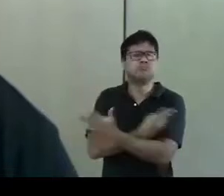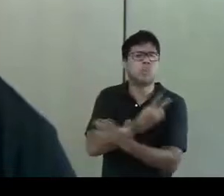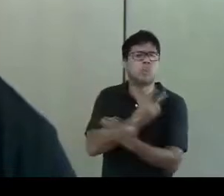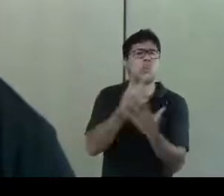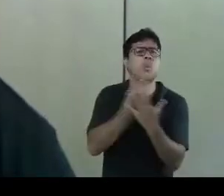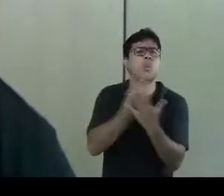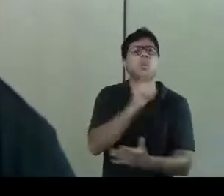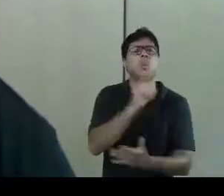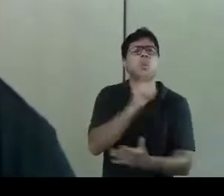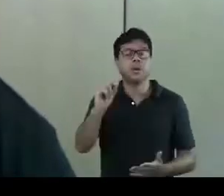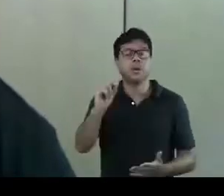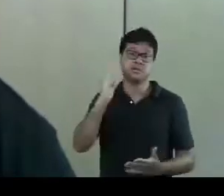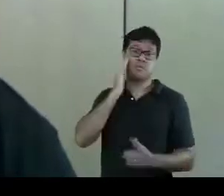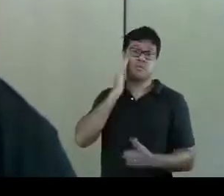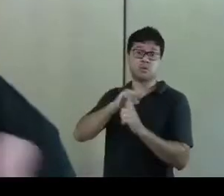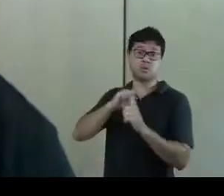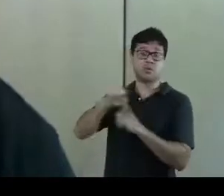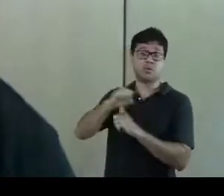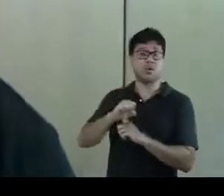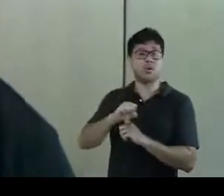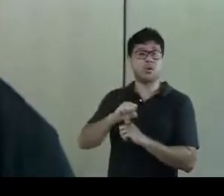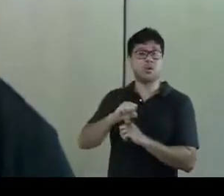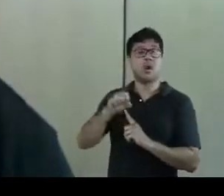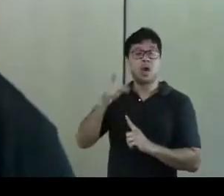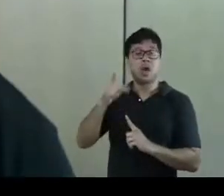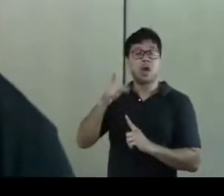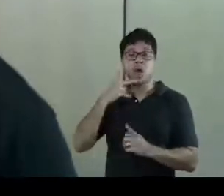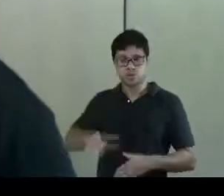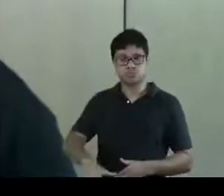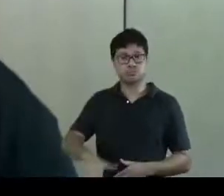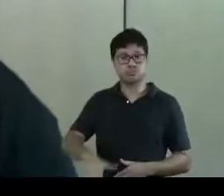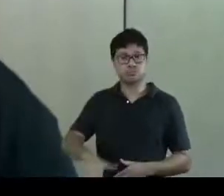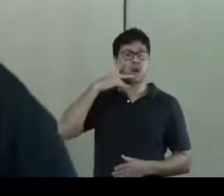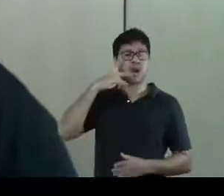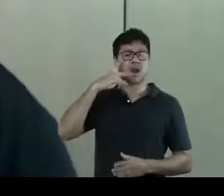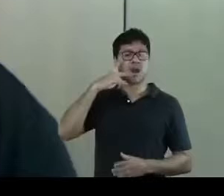fatos, e que são já nascidos digitais, eles são